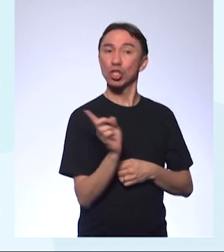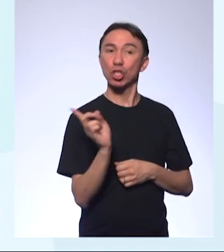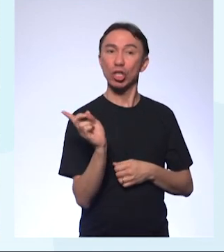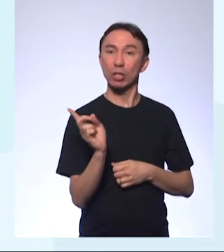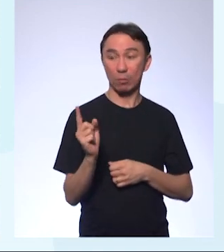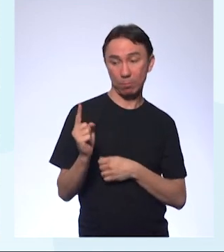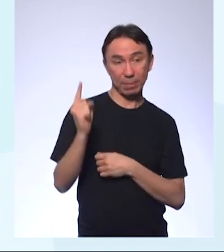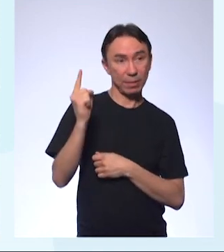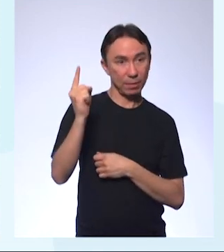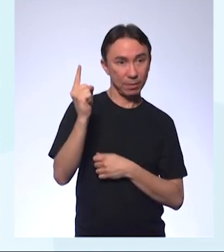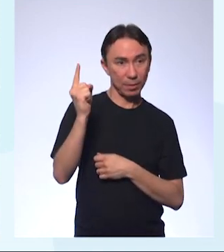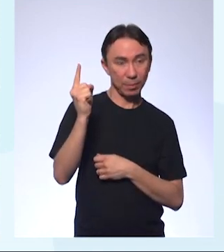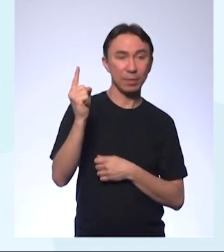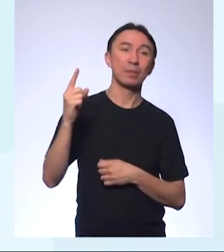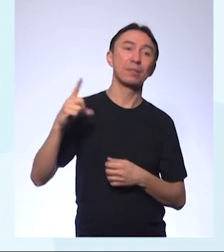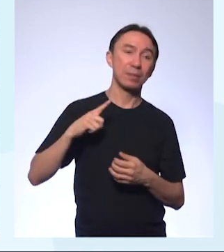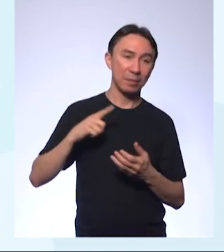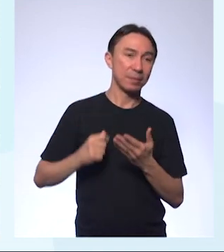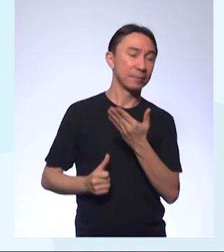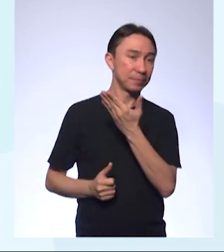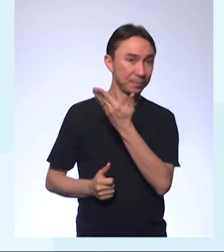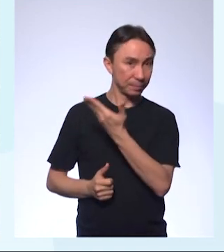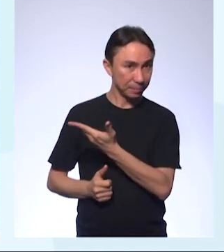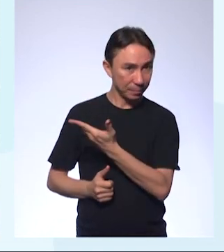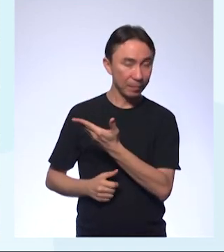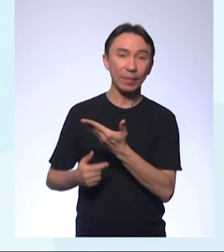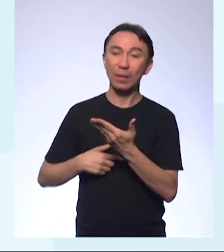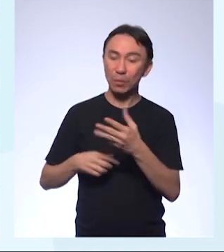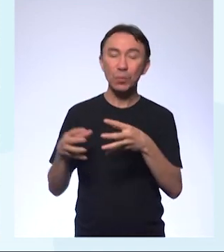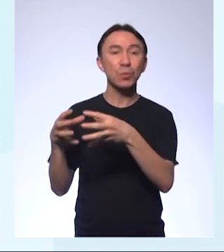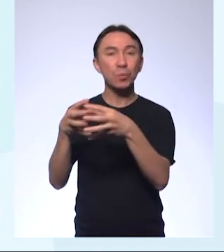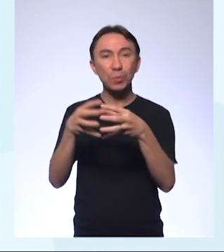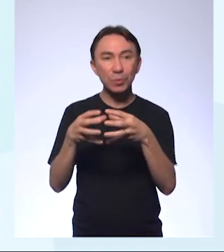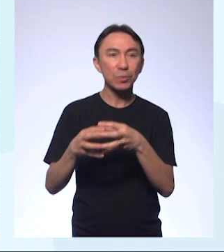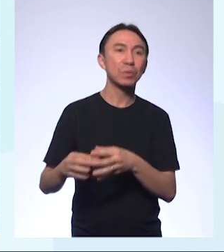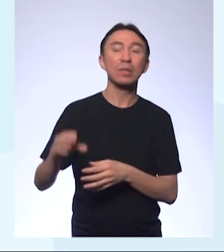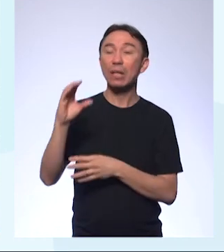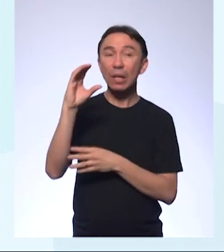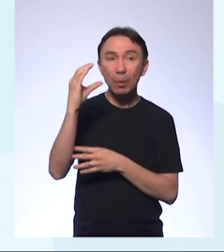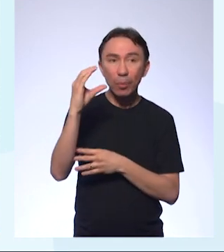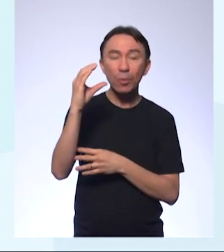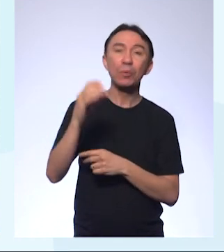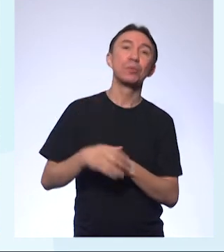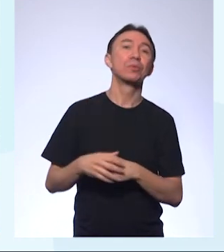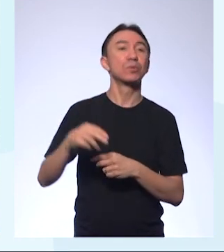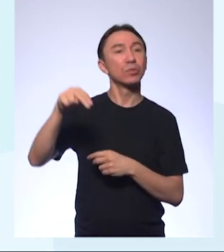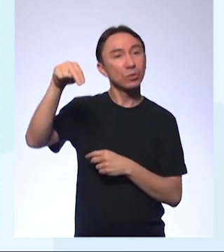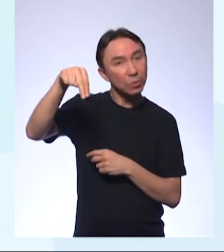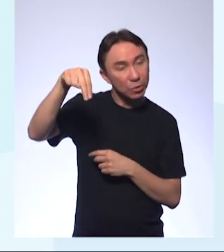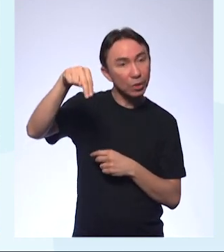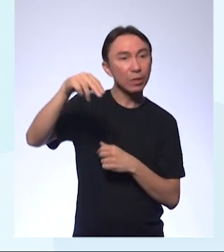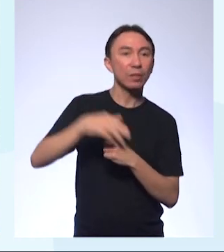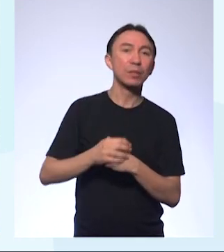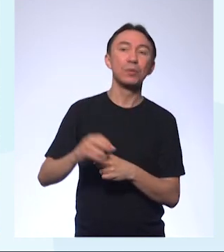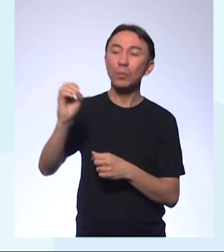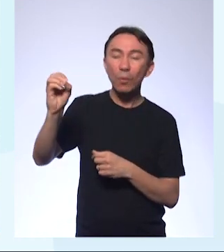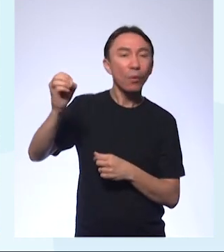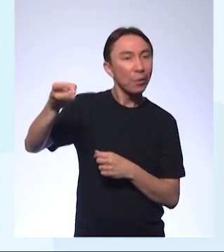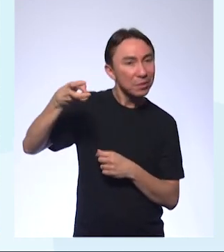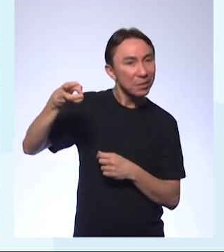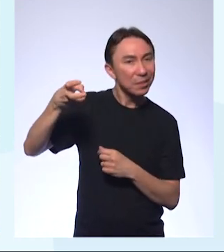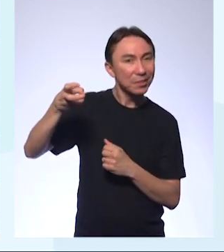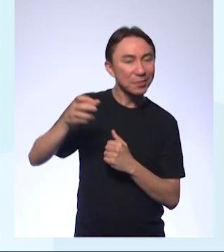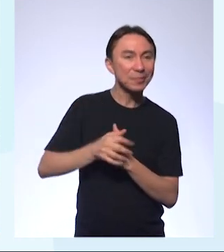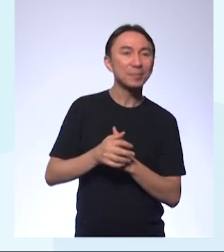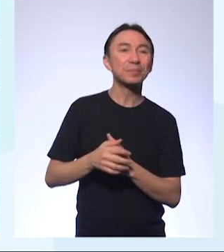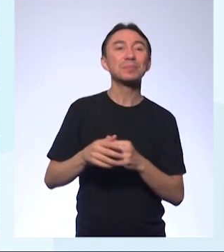4 grupinhos da tabela periódica: a família do carbono, do nitrogênio, os calcogênios, onde está o oxigênio lá no primeiro,